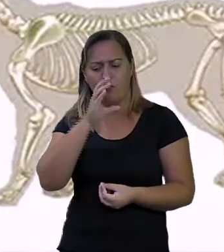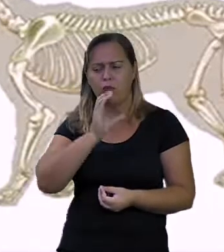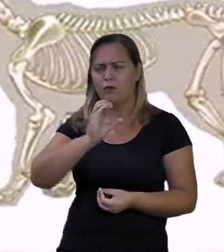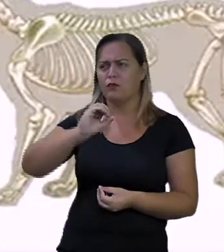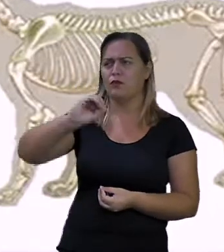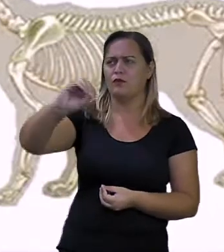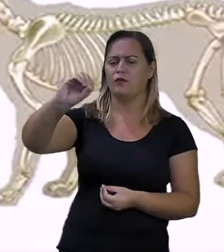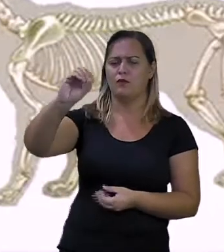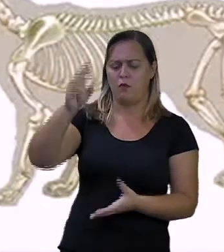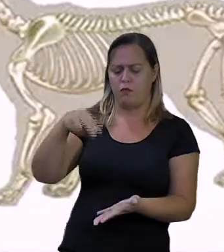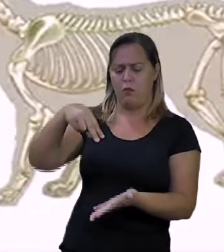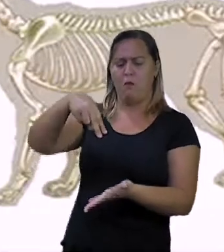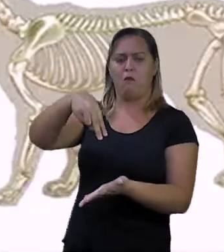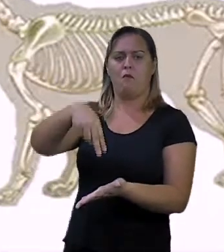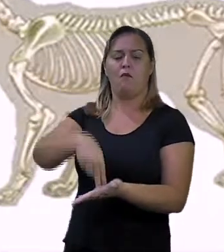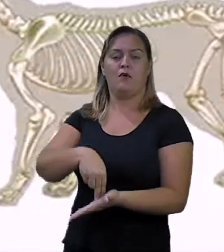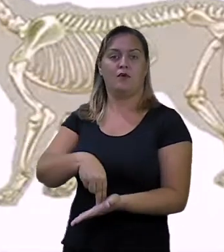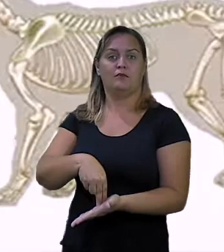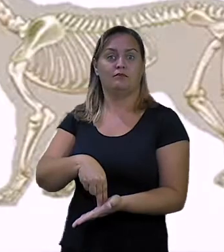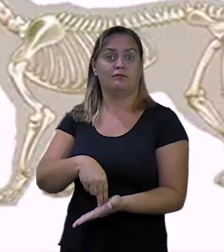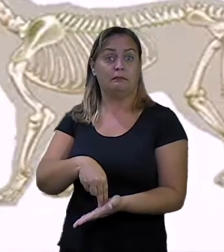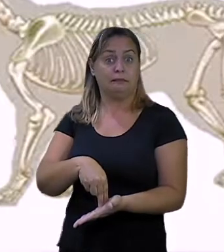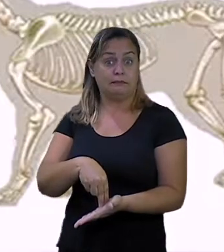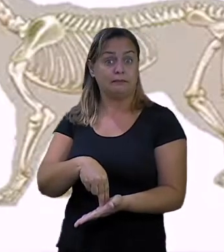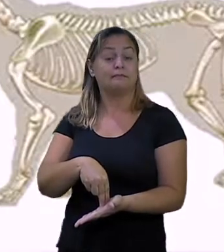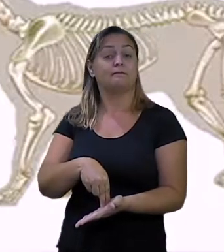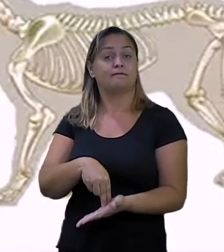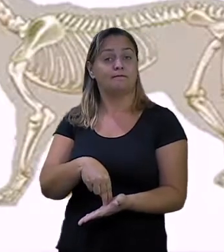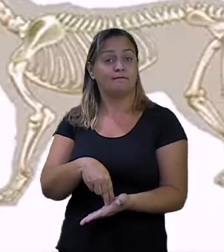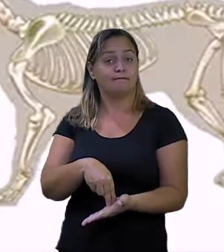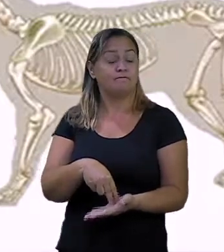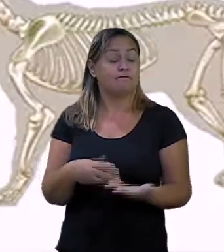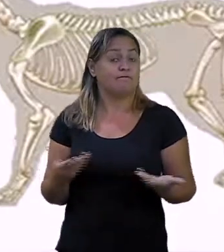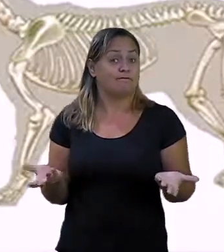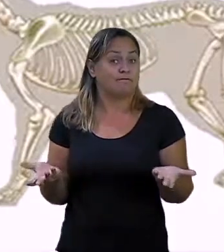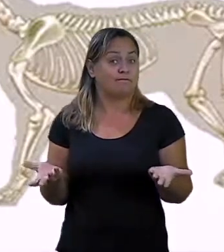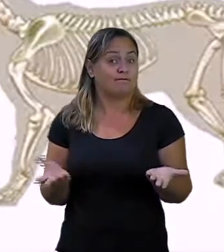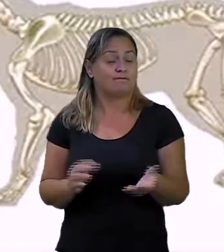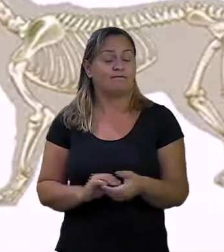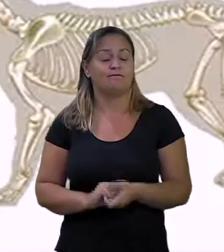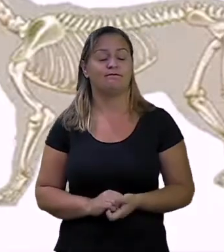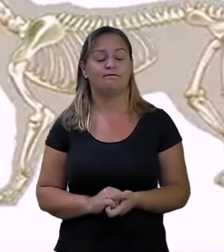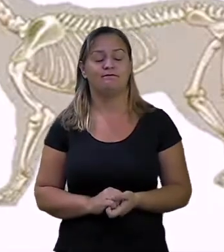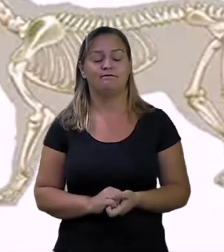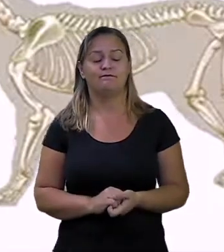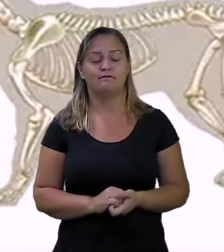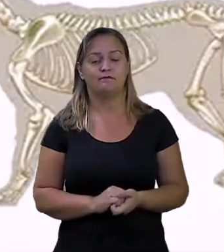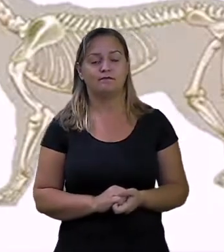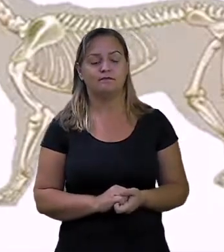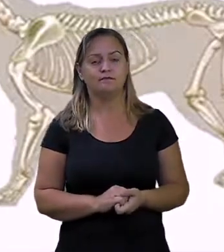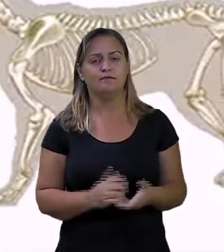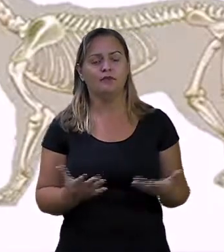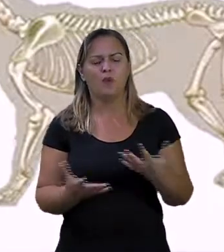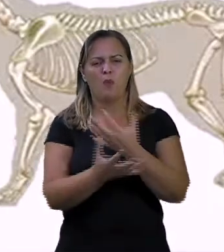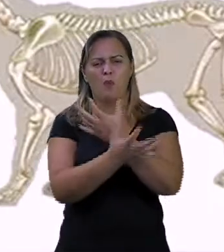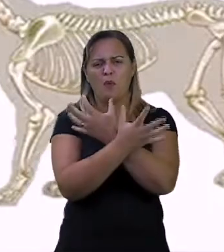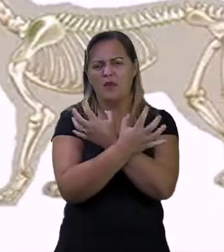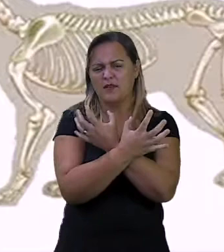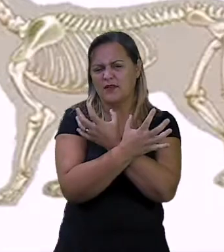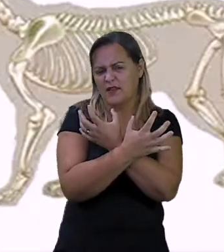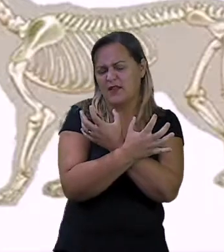daquela imensidão. E aí? Bom, o esqueleto, ele vai